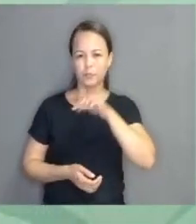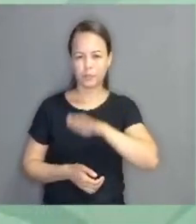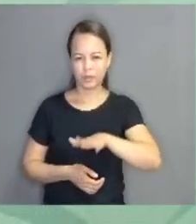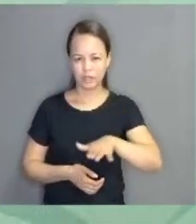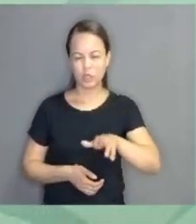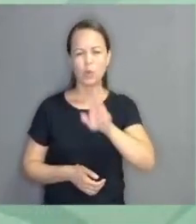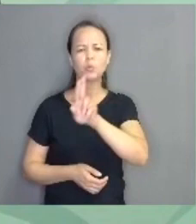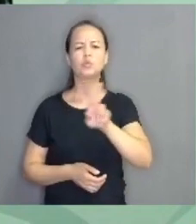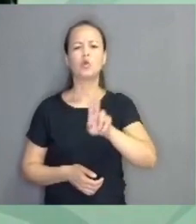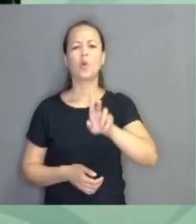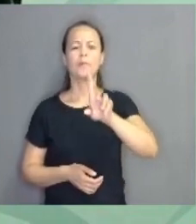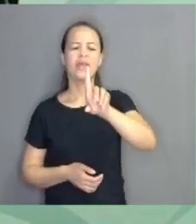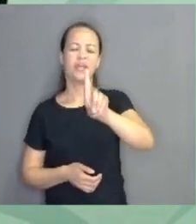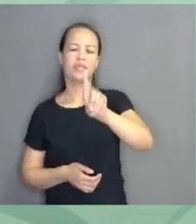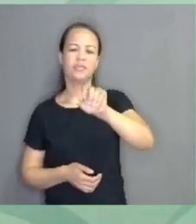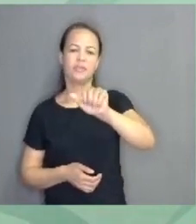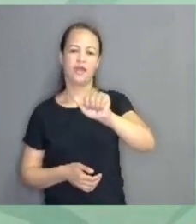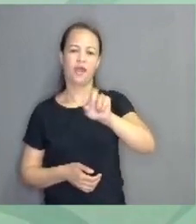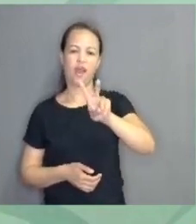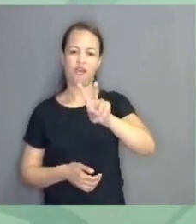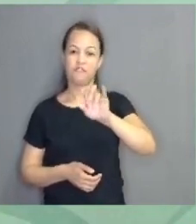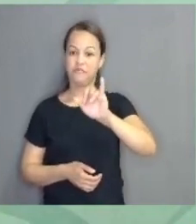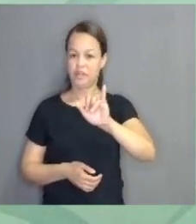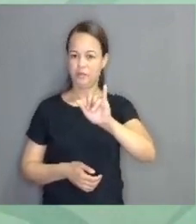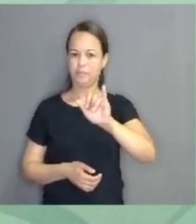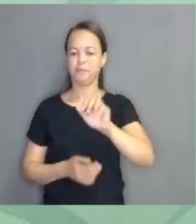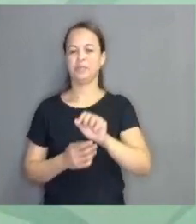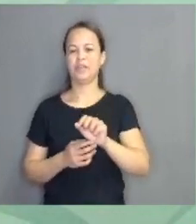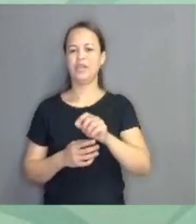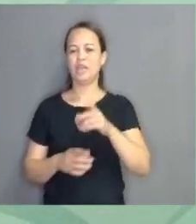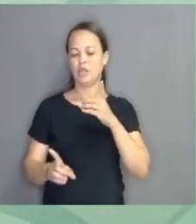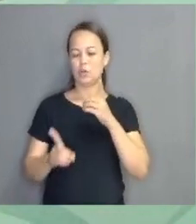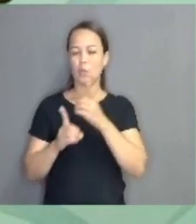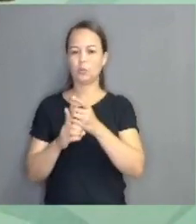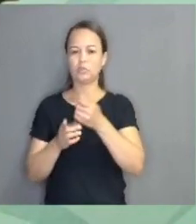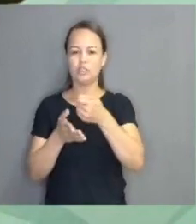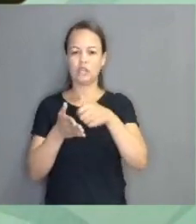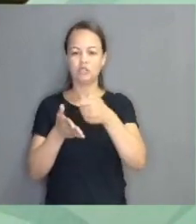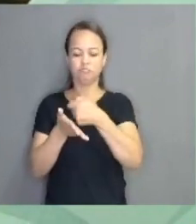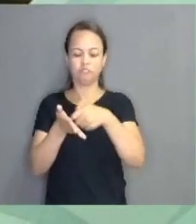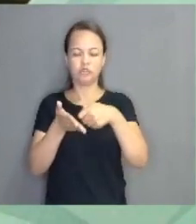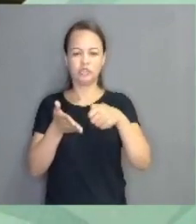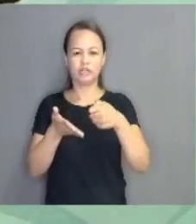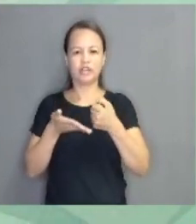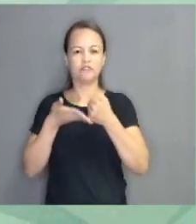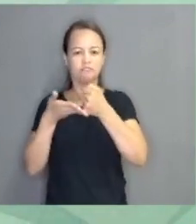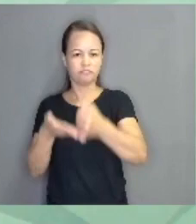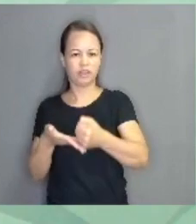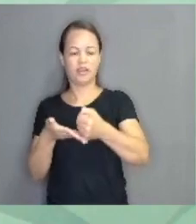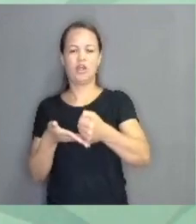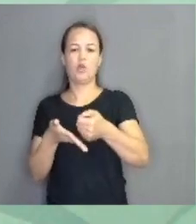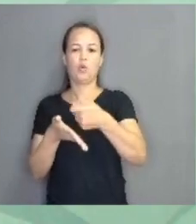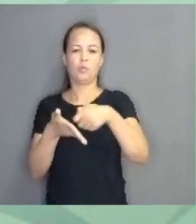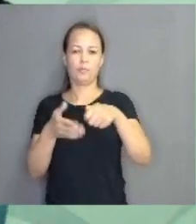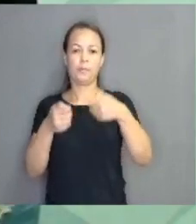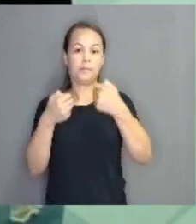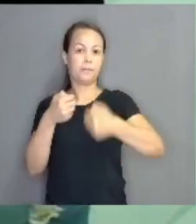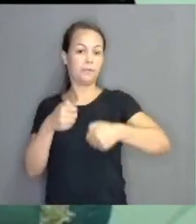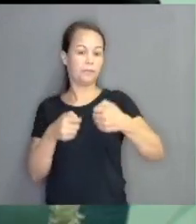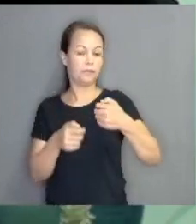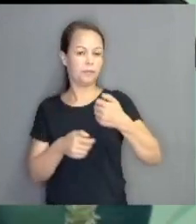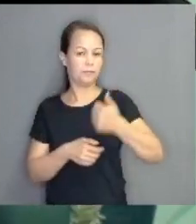Davi e ele quer que a gente ajude ele a escrever o nome. Para escrever o nome dele, nós primeiro